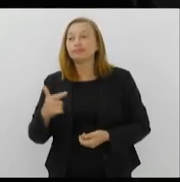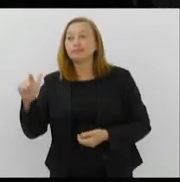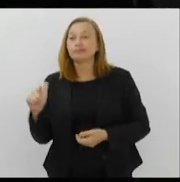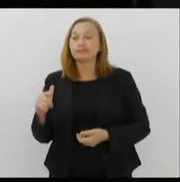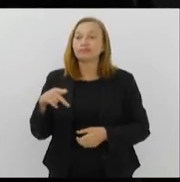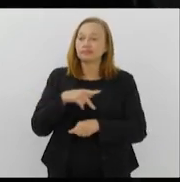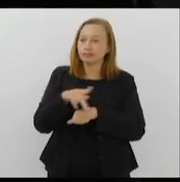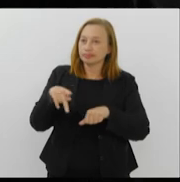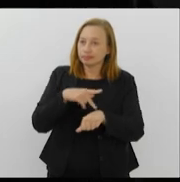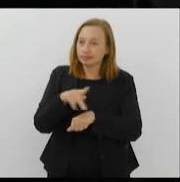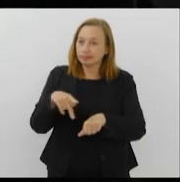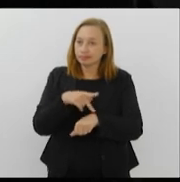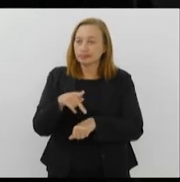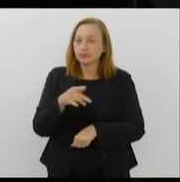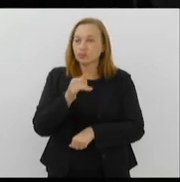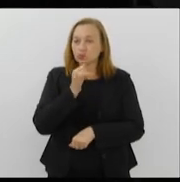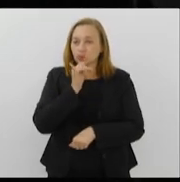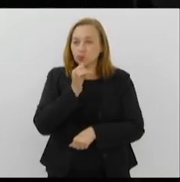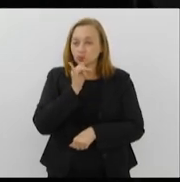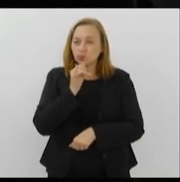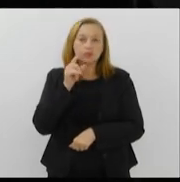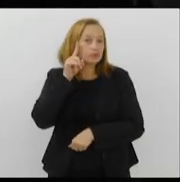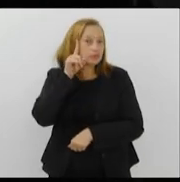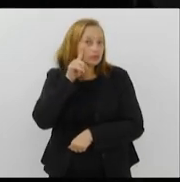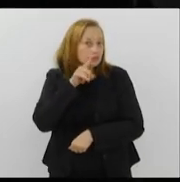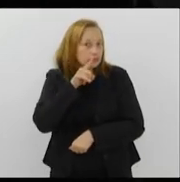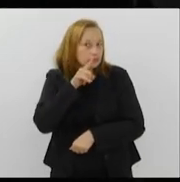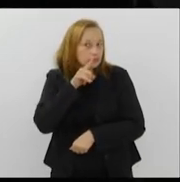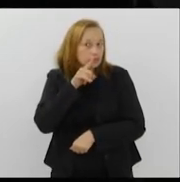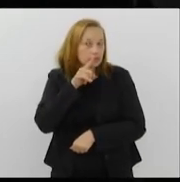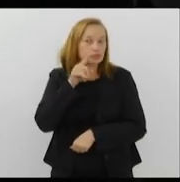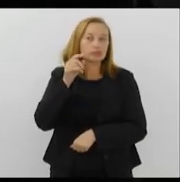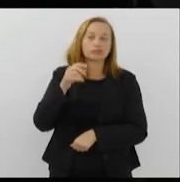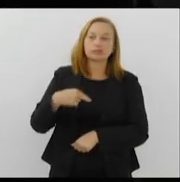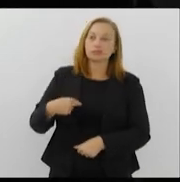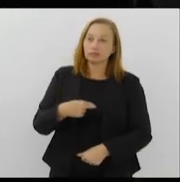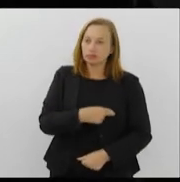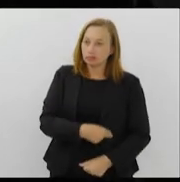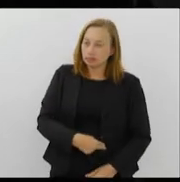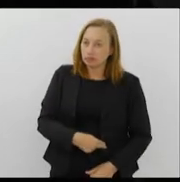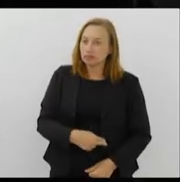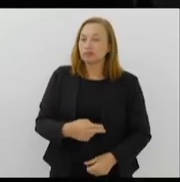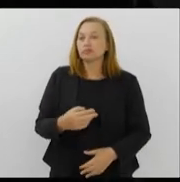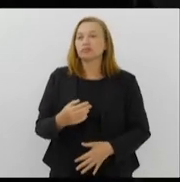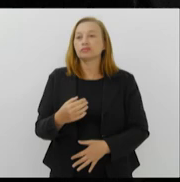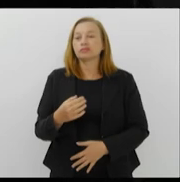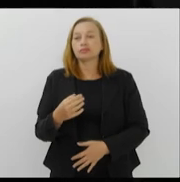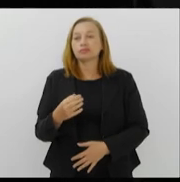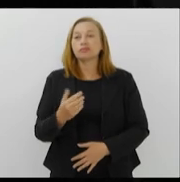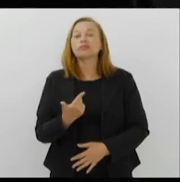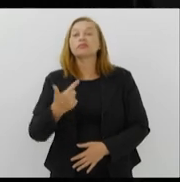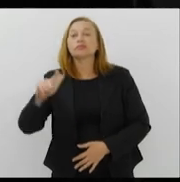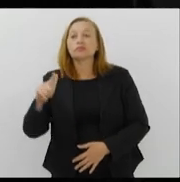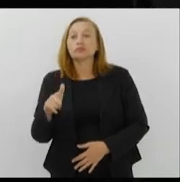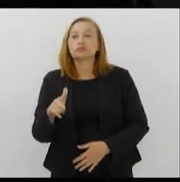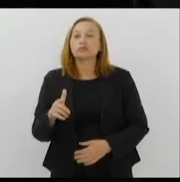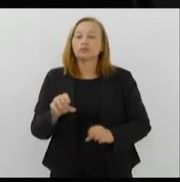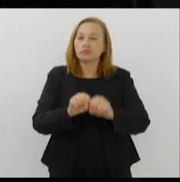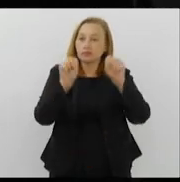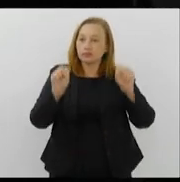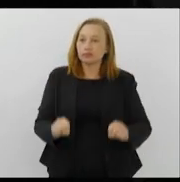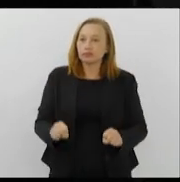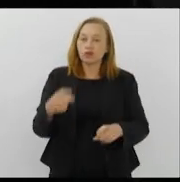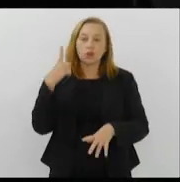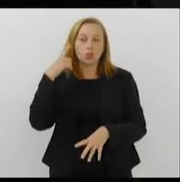países, né, a exemplo dos Estados Unidos, Japão, entre outros, esse sistema de alerta